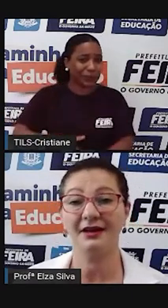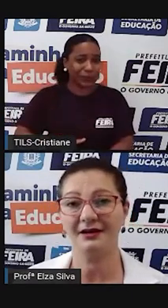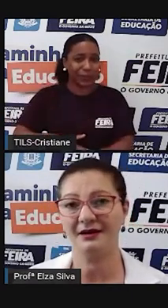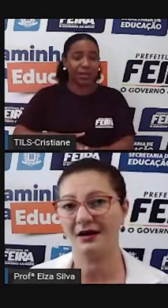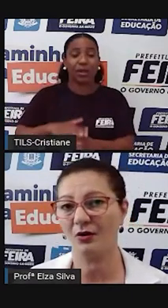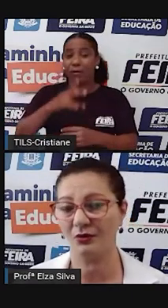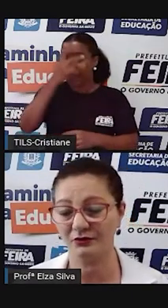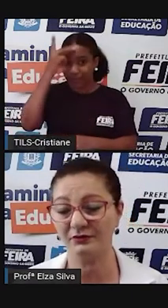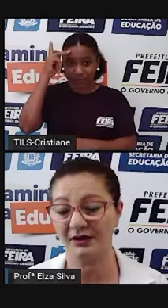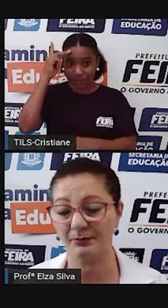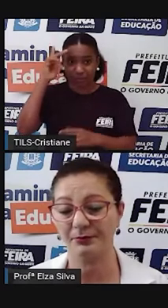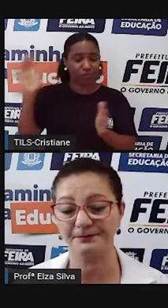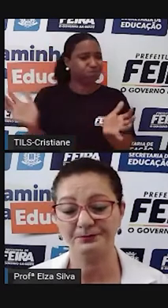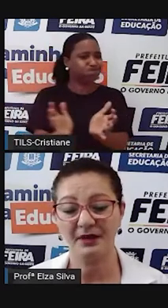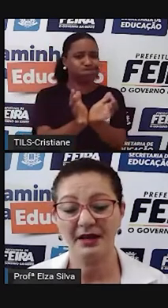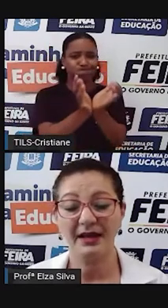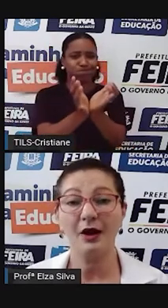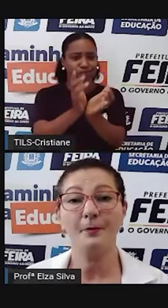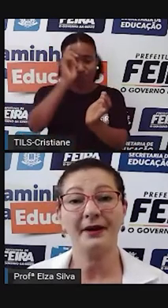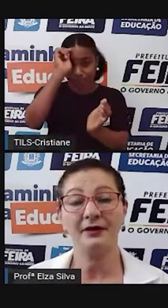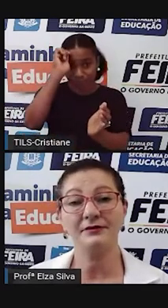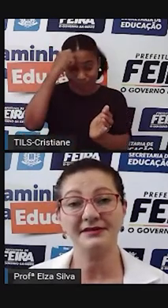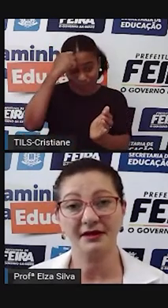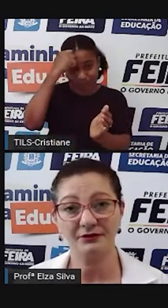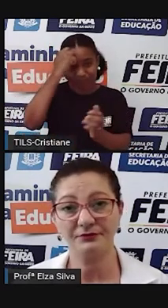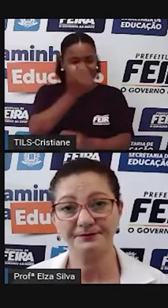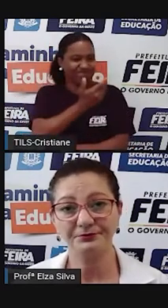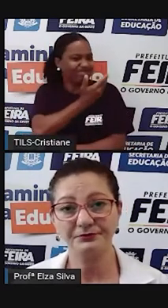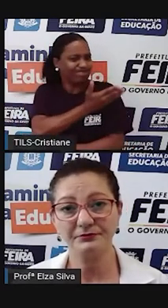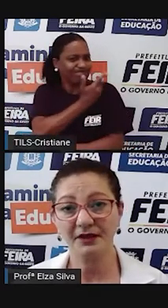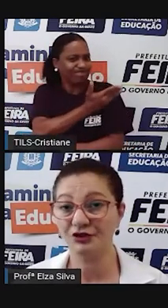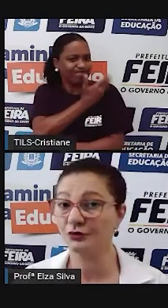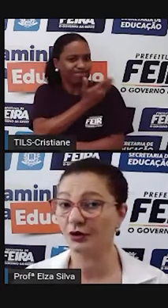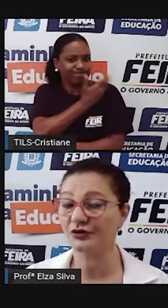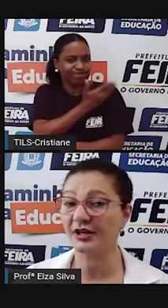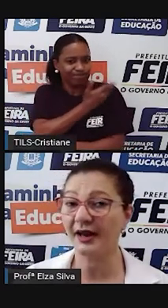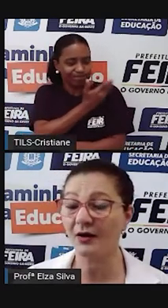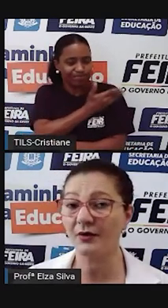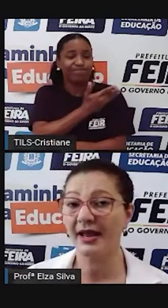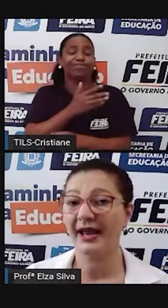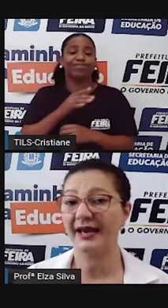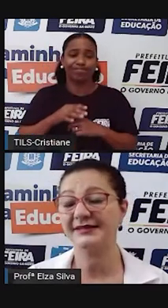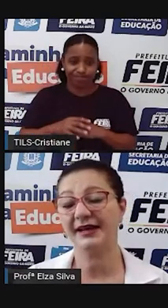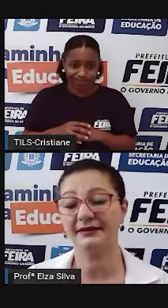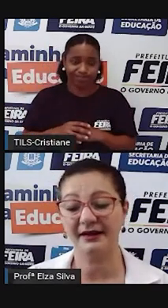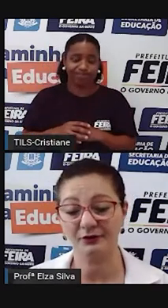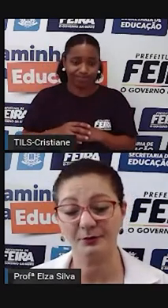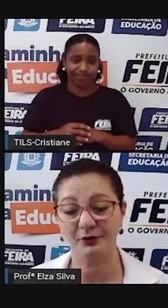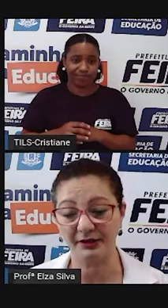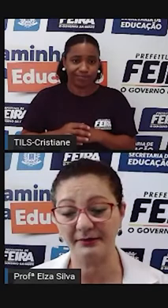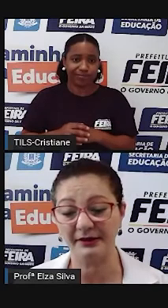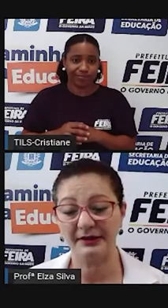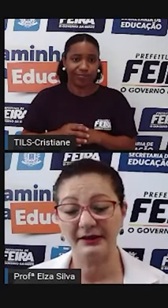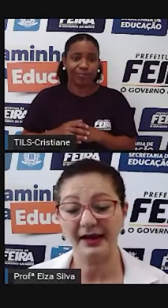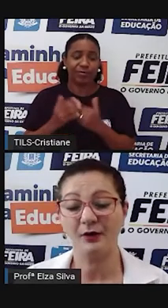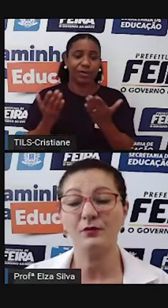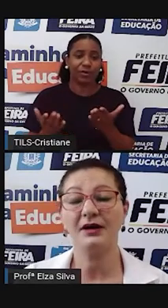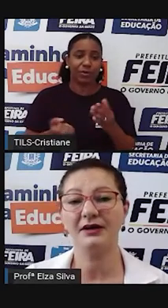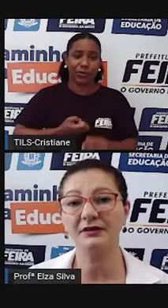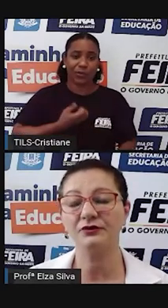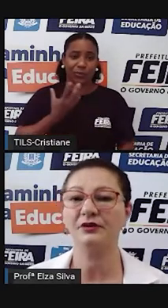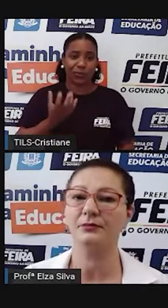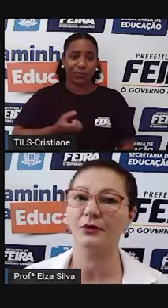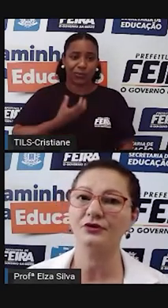comunidade negra ao longo do tempo e ao preconceito. De um modo geral, essa é a ideia do poema. Né?